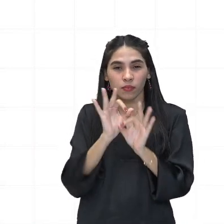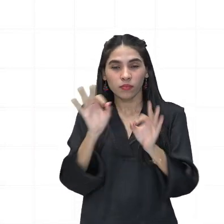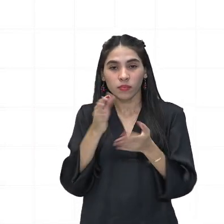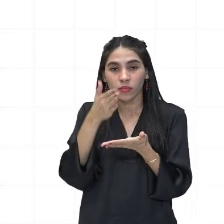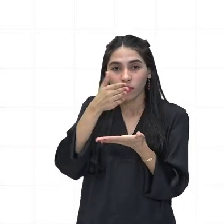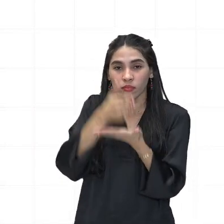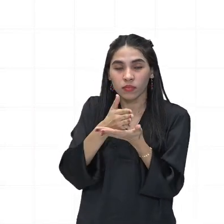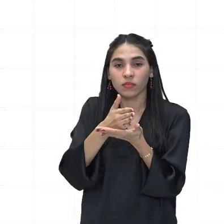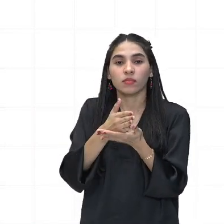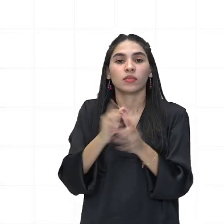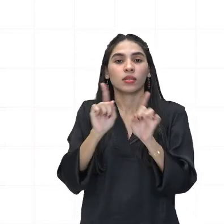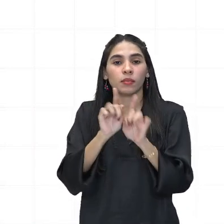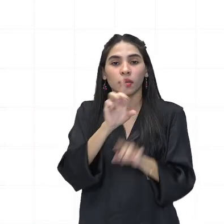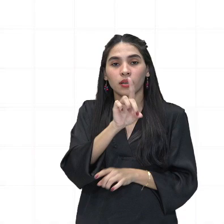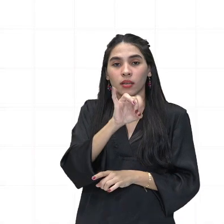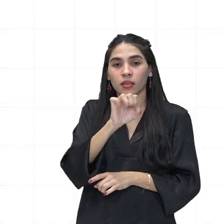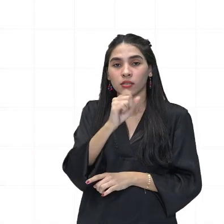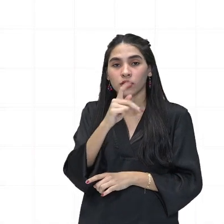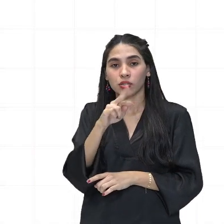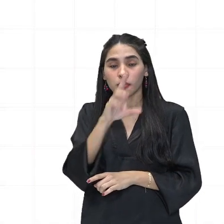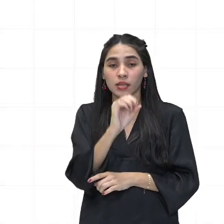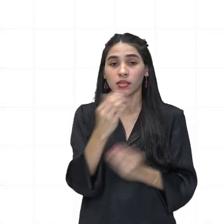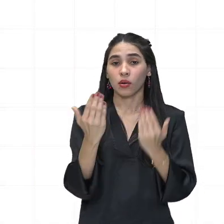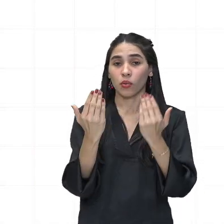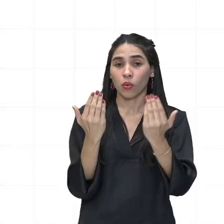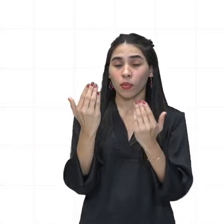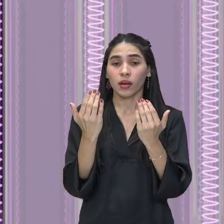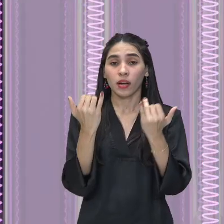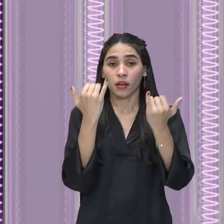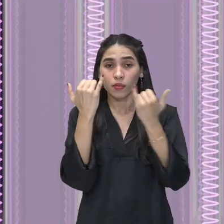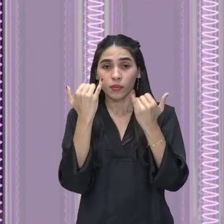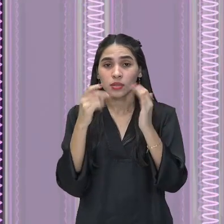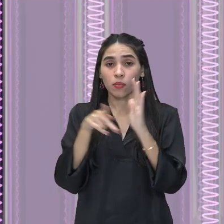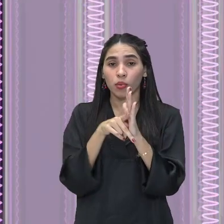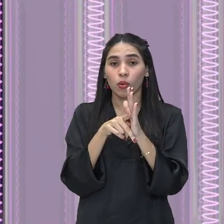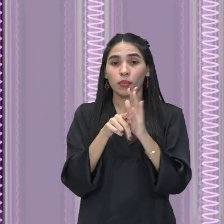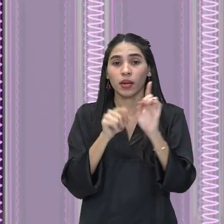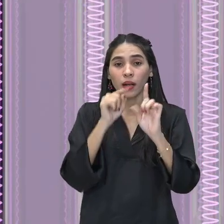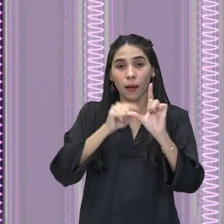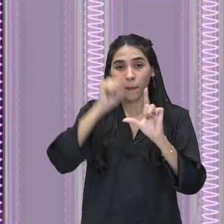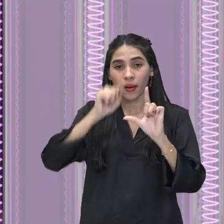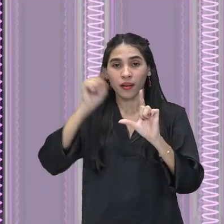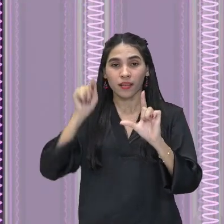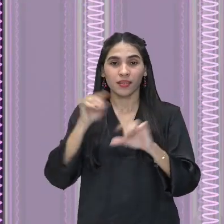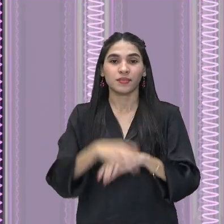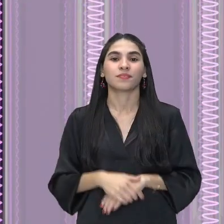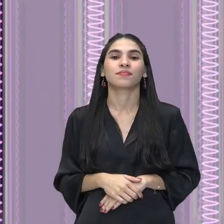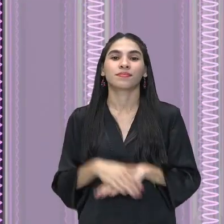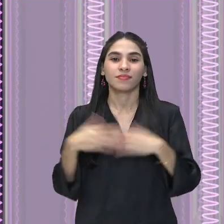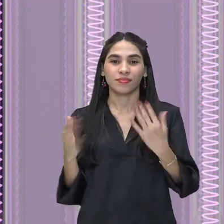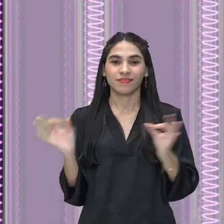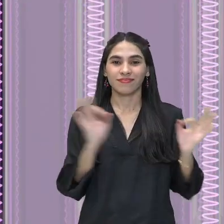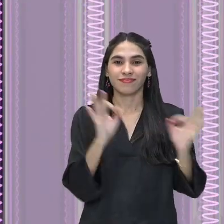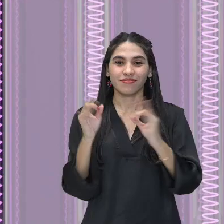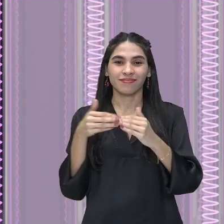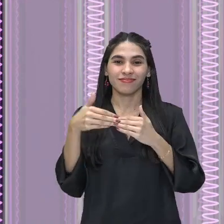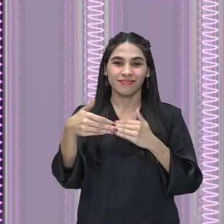central e de dispersão para comparar dados estatísticos. Vamos à